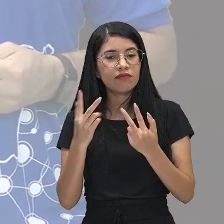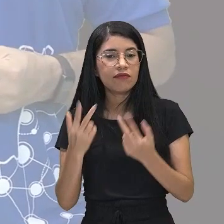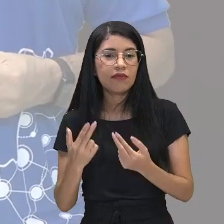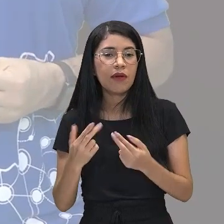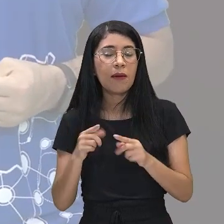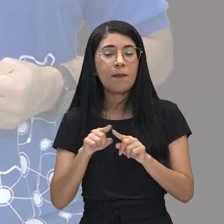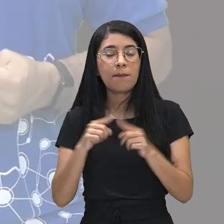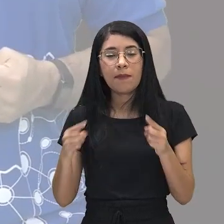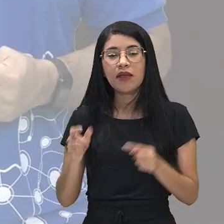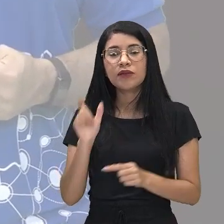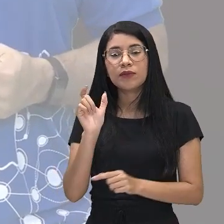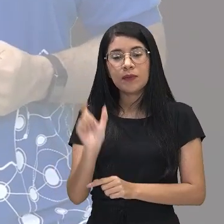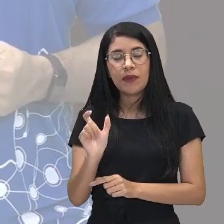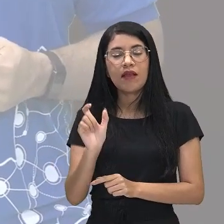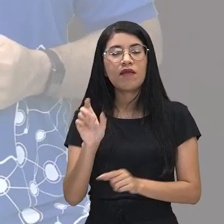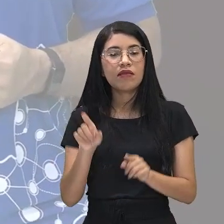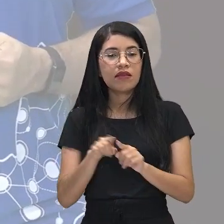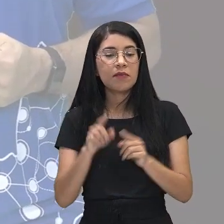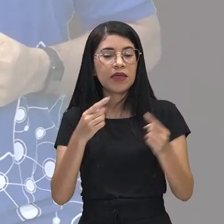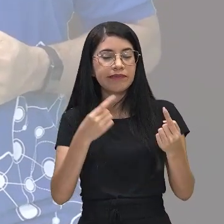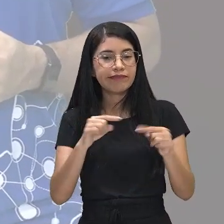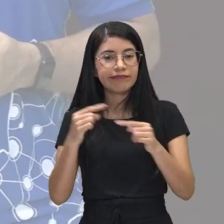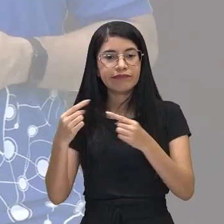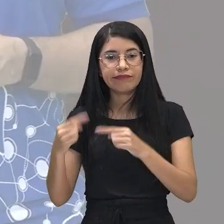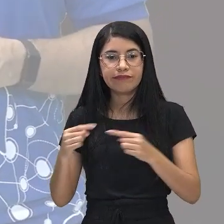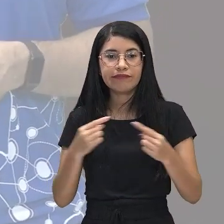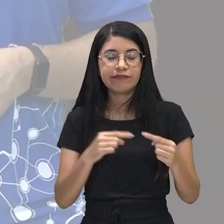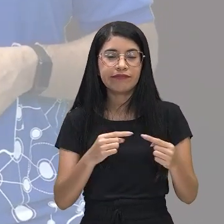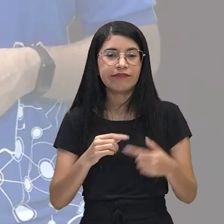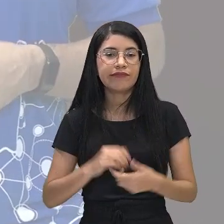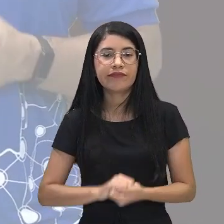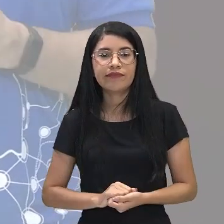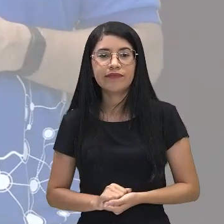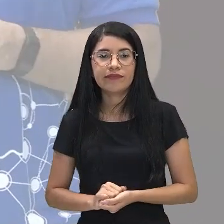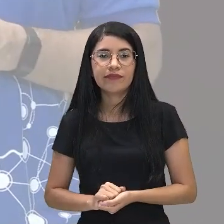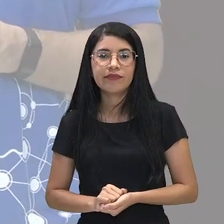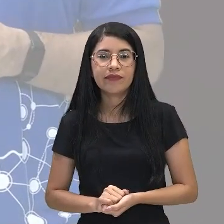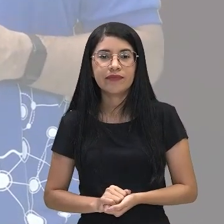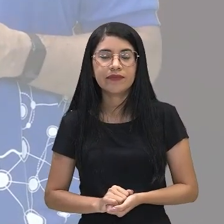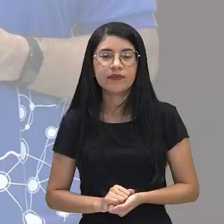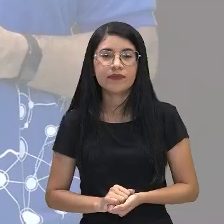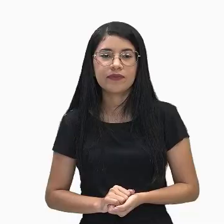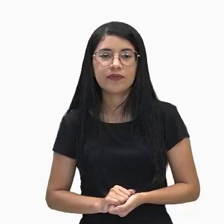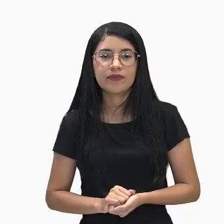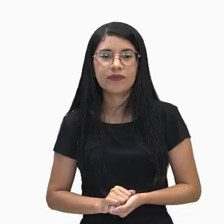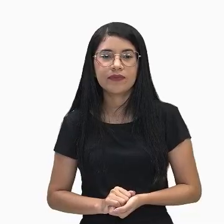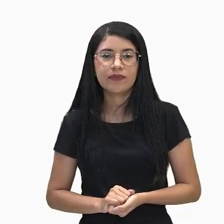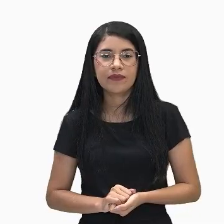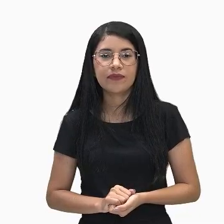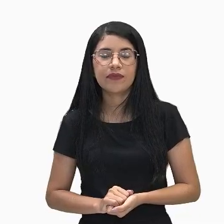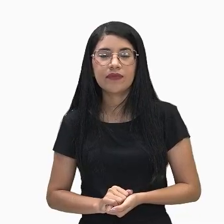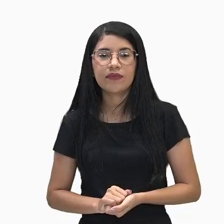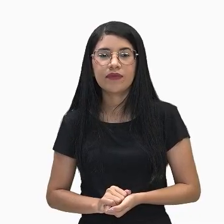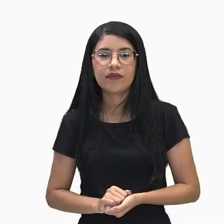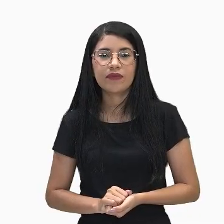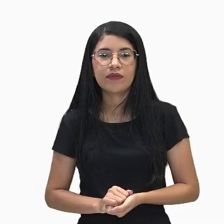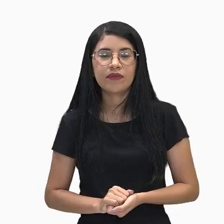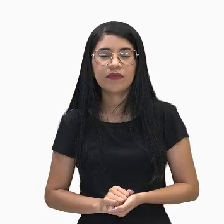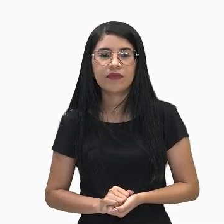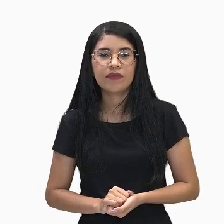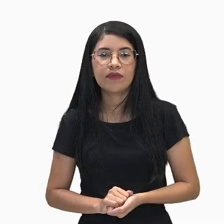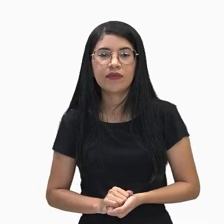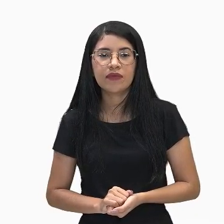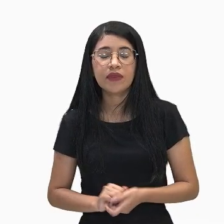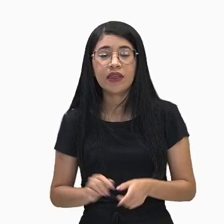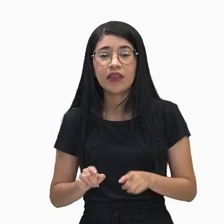a nomenclatura era disputada entre as duas superpotências. Vamos adiante, galerinha, vamos lá. Tem também